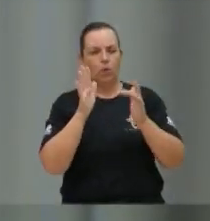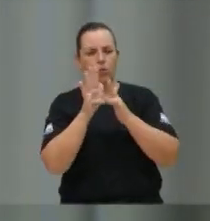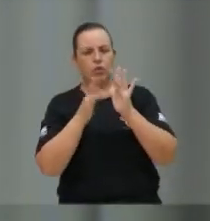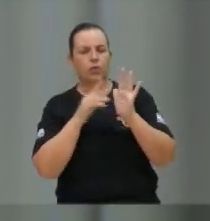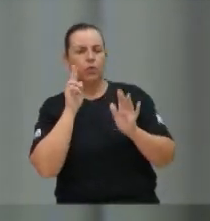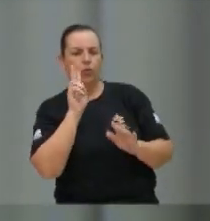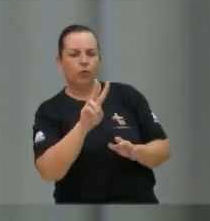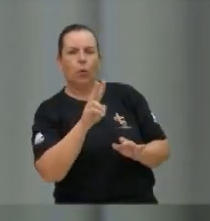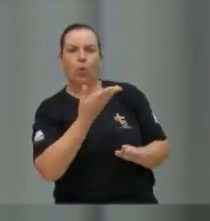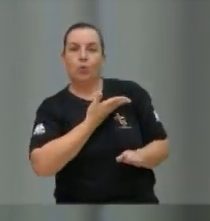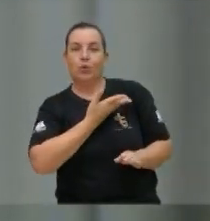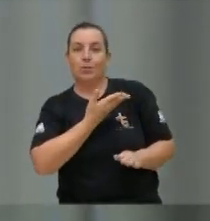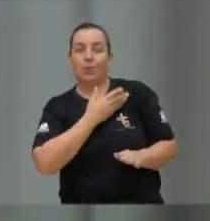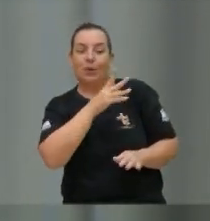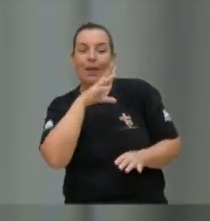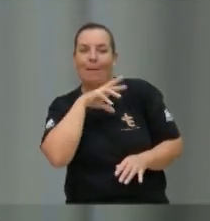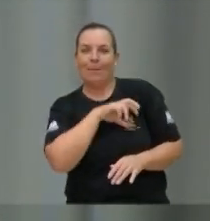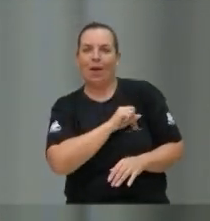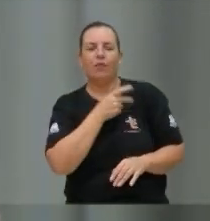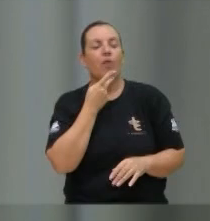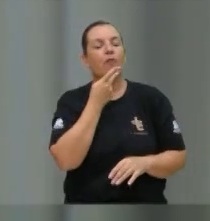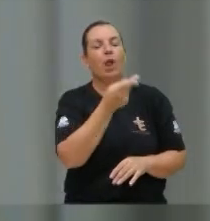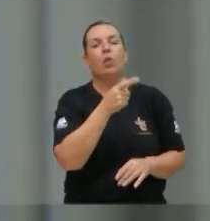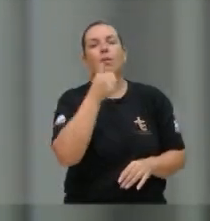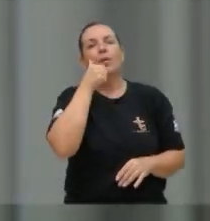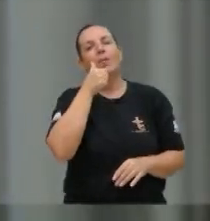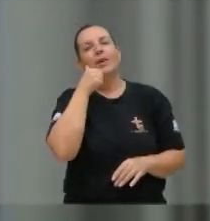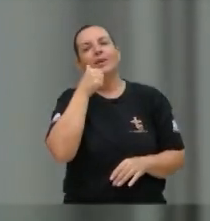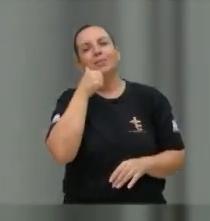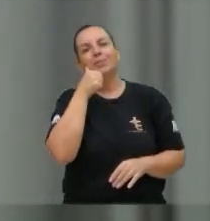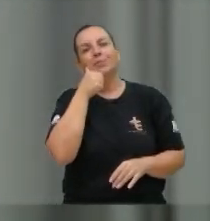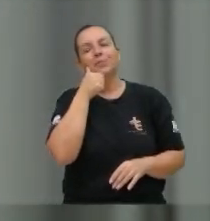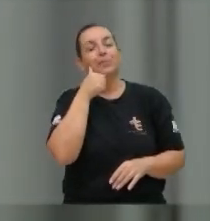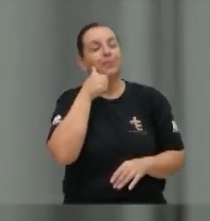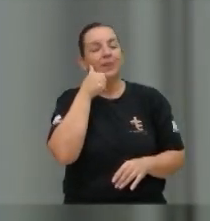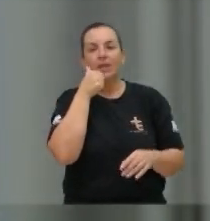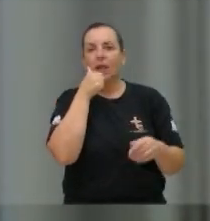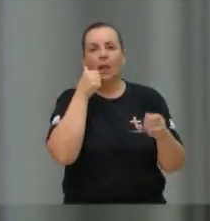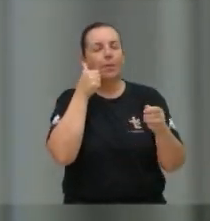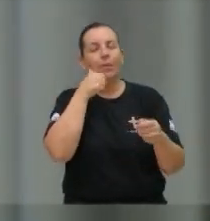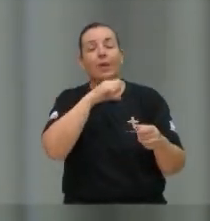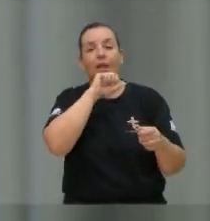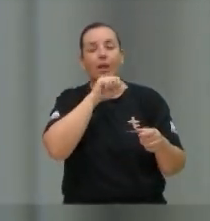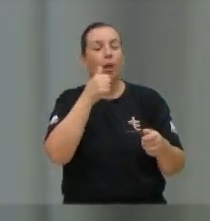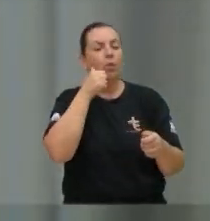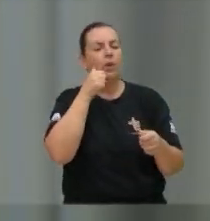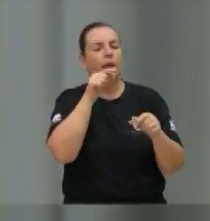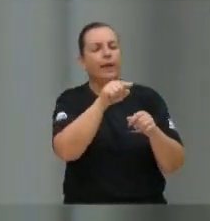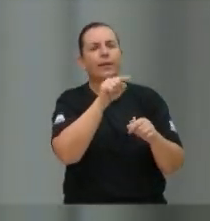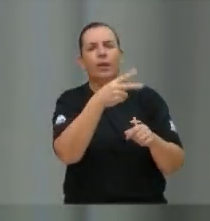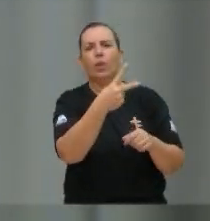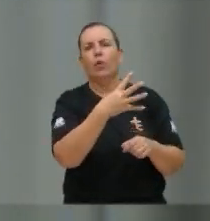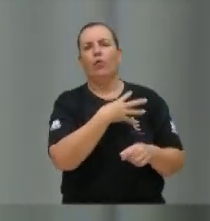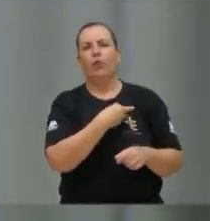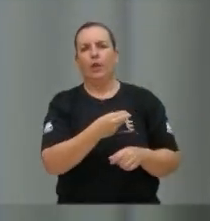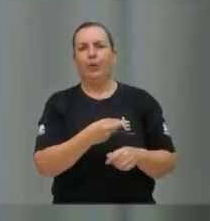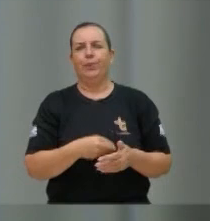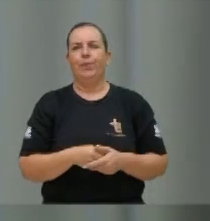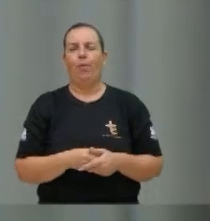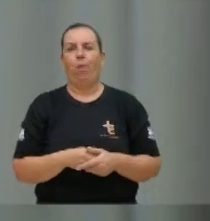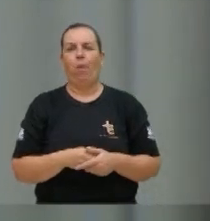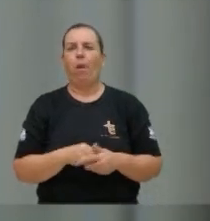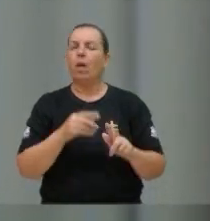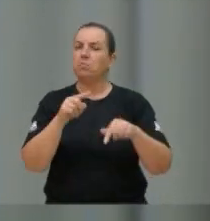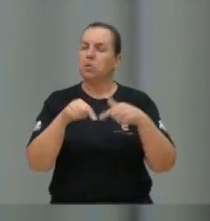discípulo que ele amava, disse a sua mãe: mulher, eis aí o seu filho.